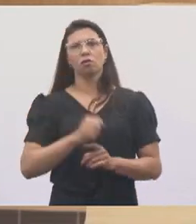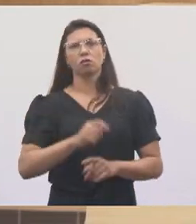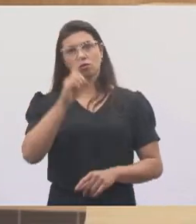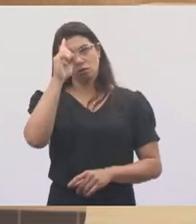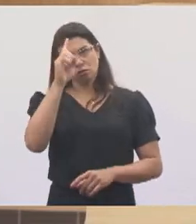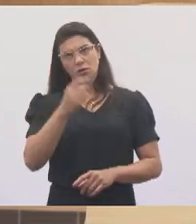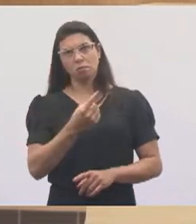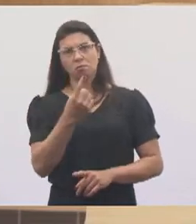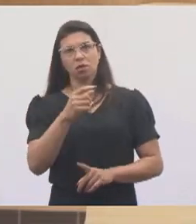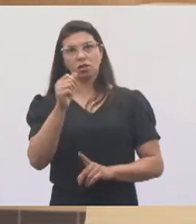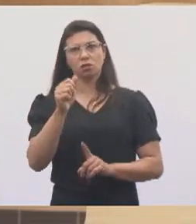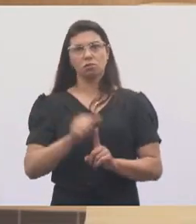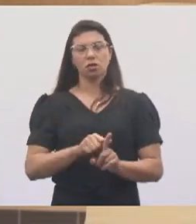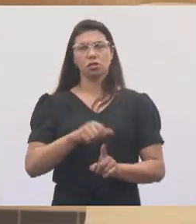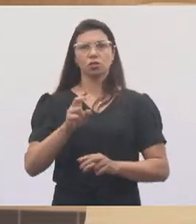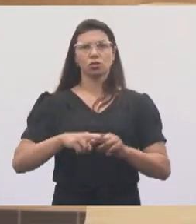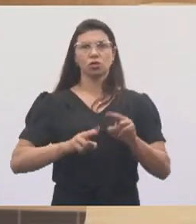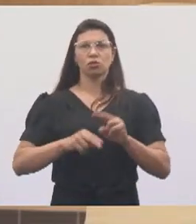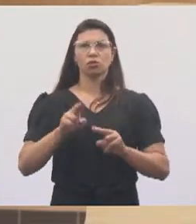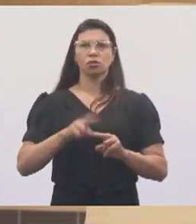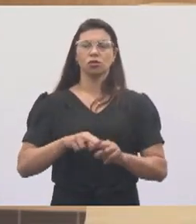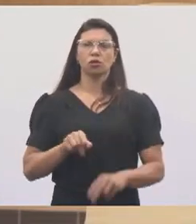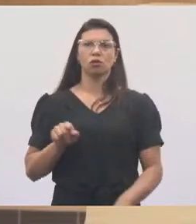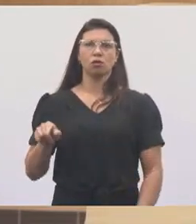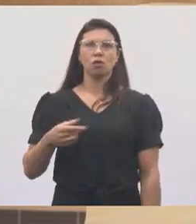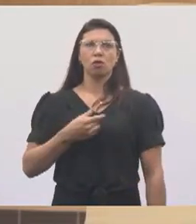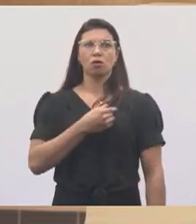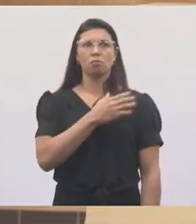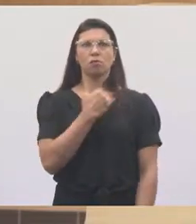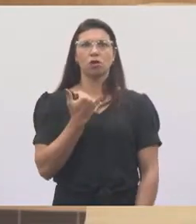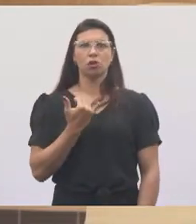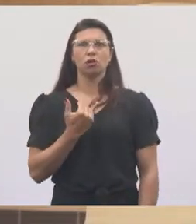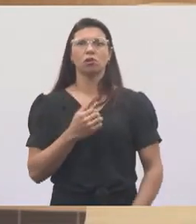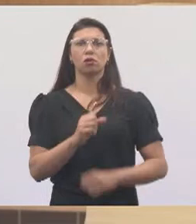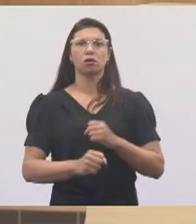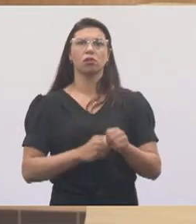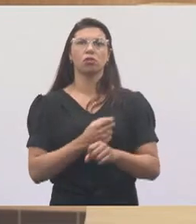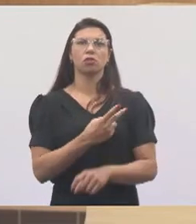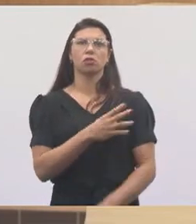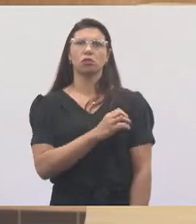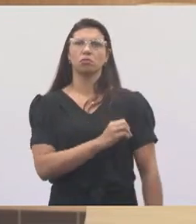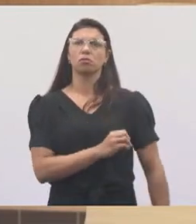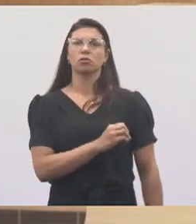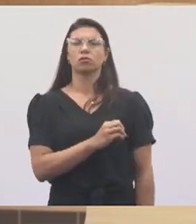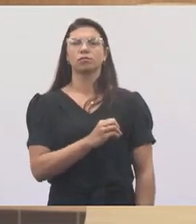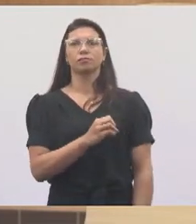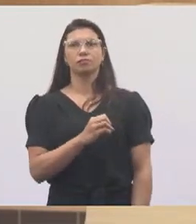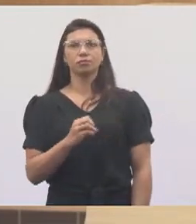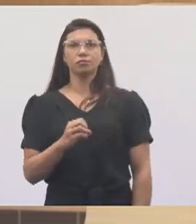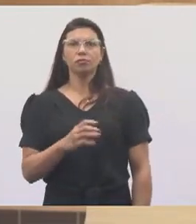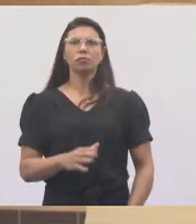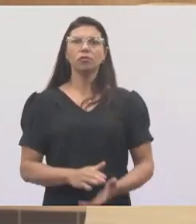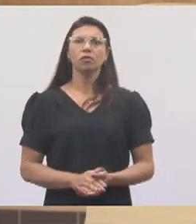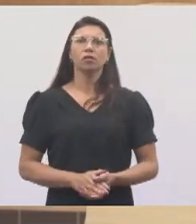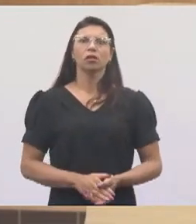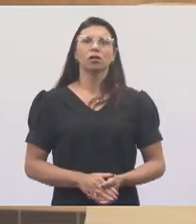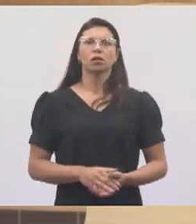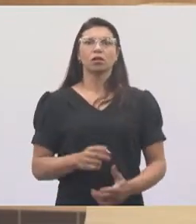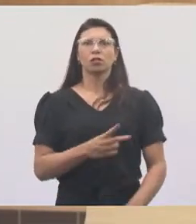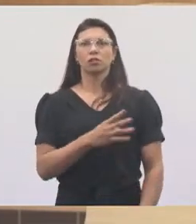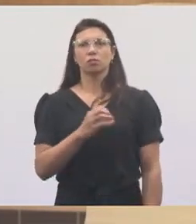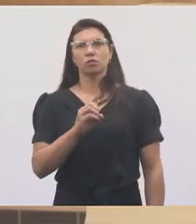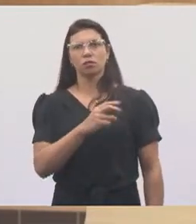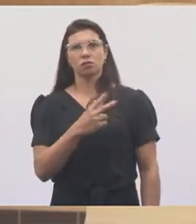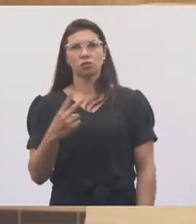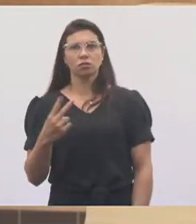de 2022, Dr. Thales nos deixou, em decorrência de um AVC que sofreu em 25 de abril de 2022 e